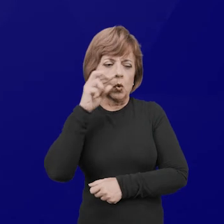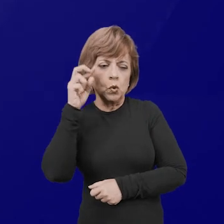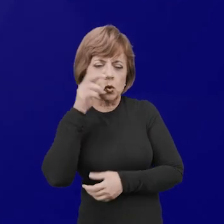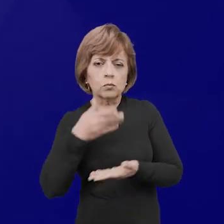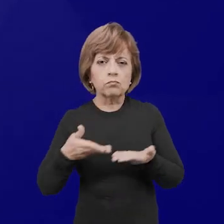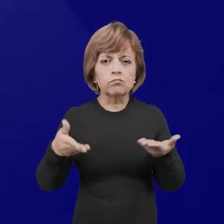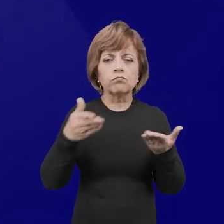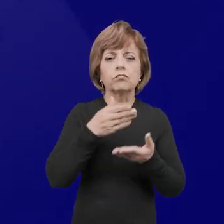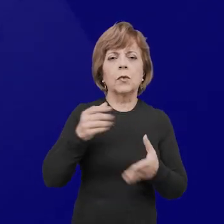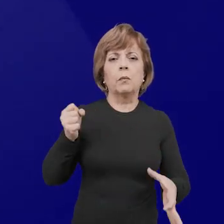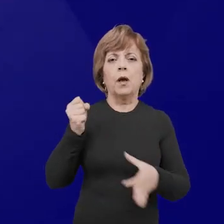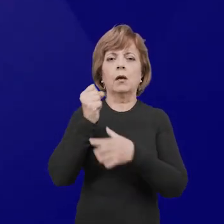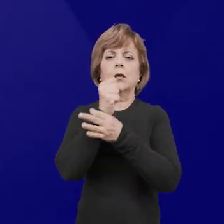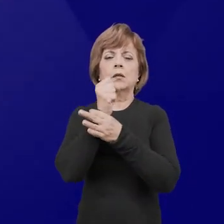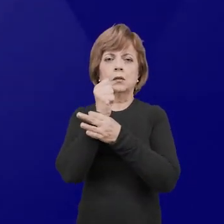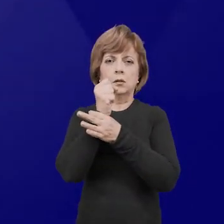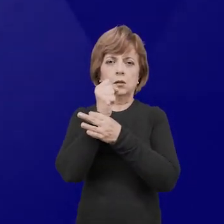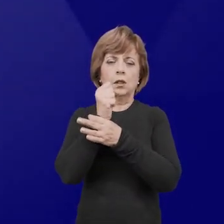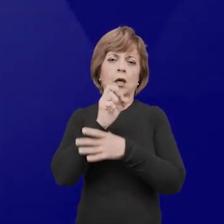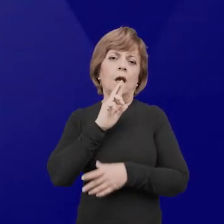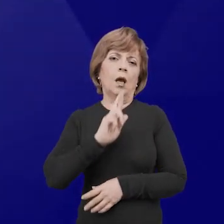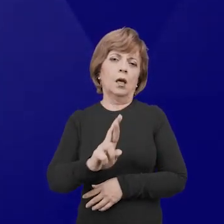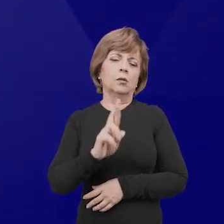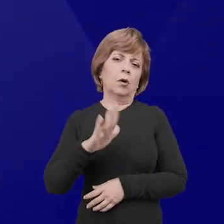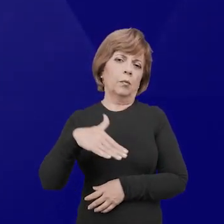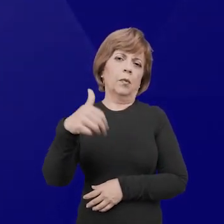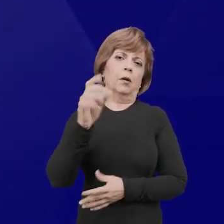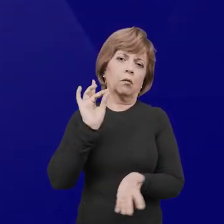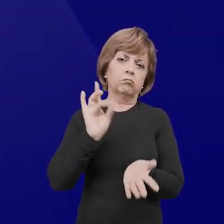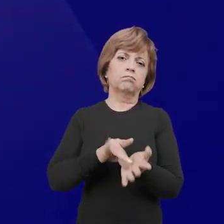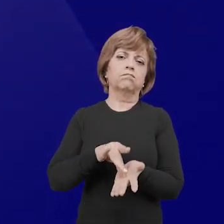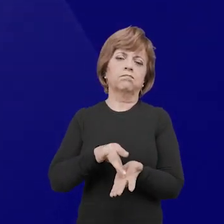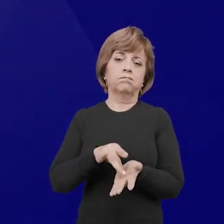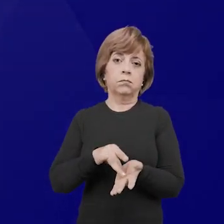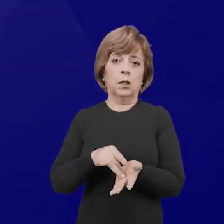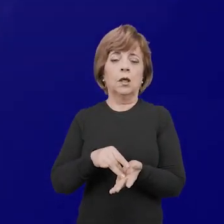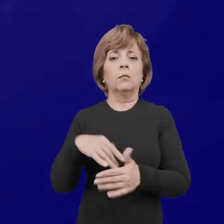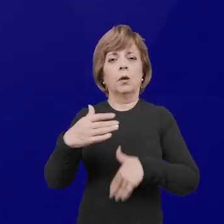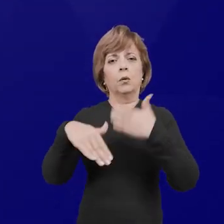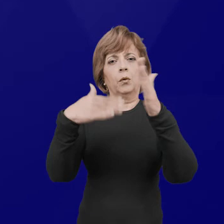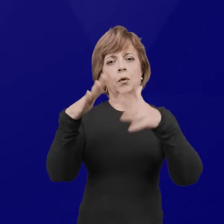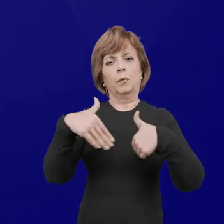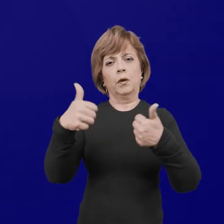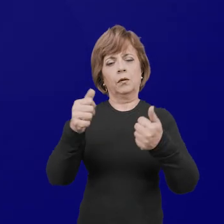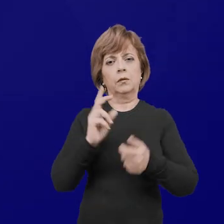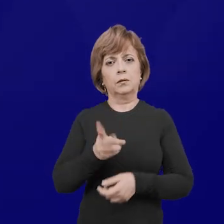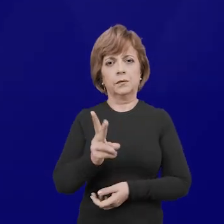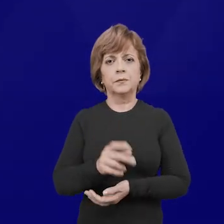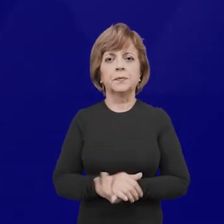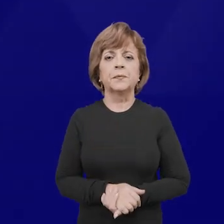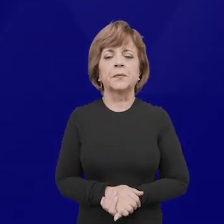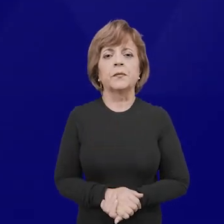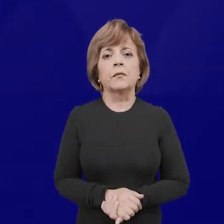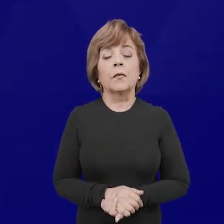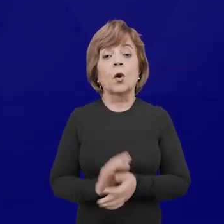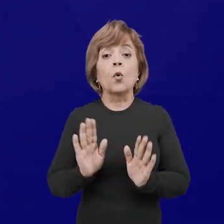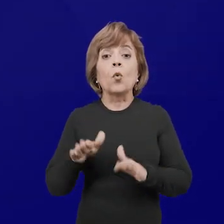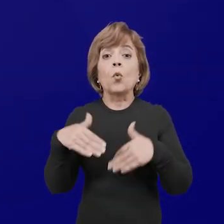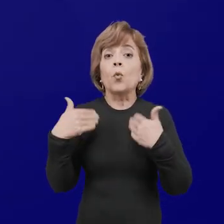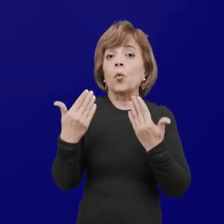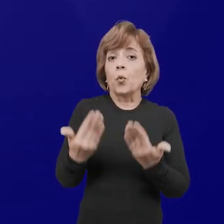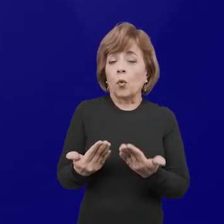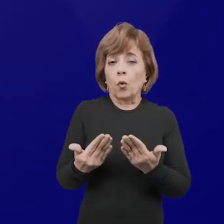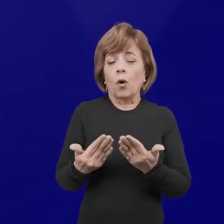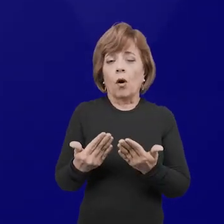para garantir para garantir resultados efetivos e estar sempre aprimorando esse trabalho. Quais iniciativas